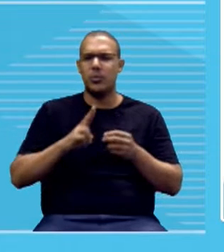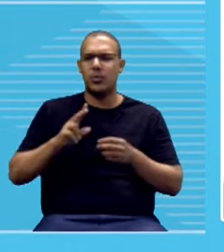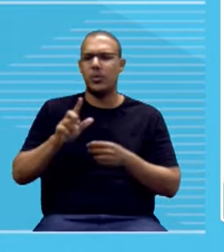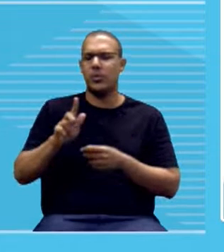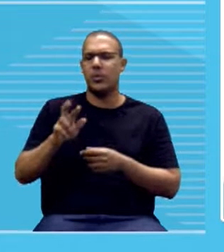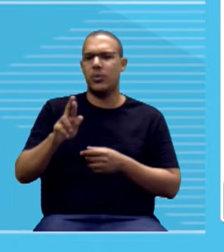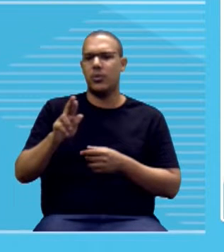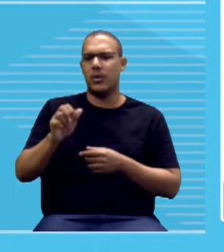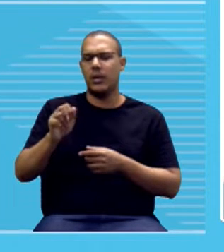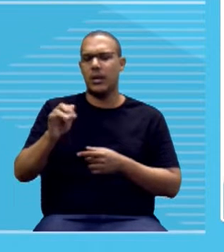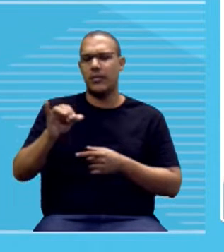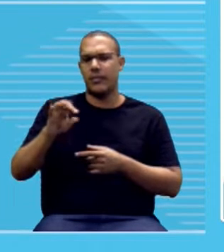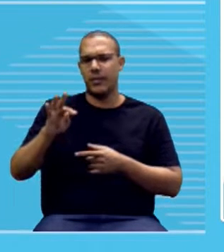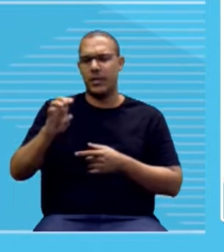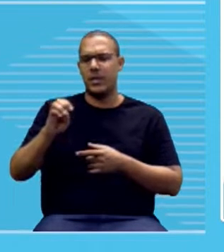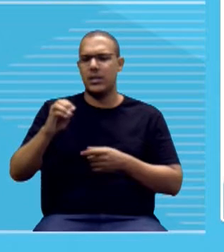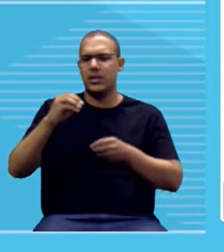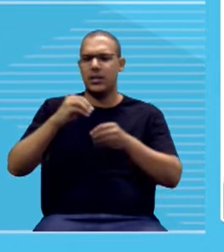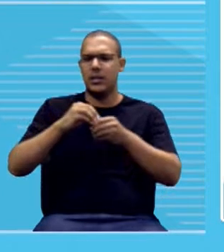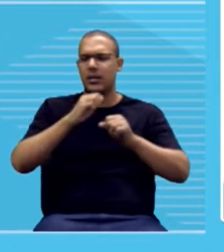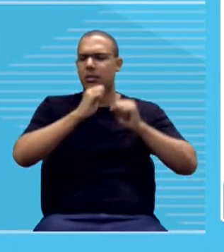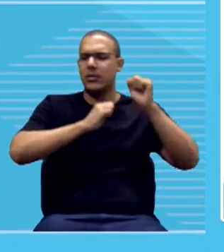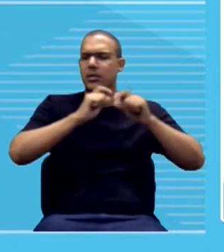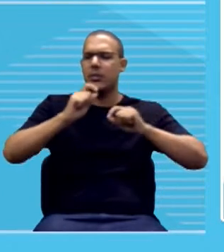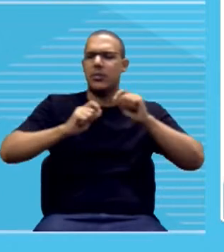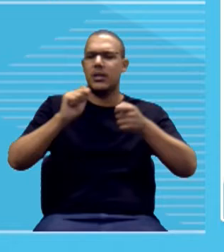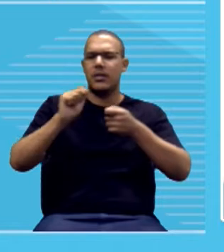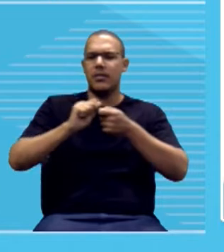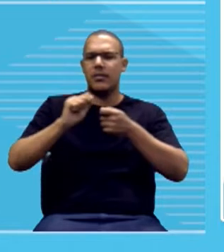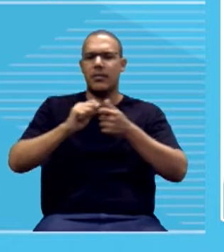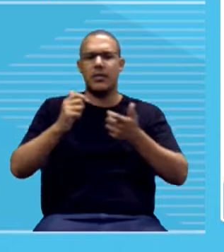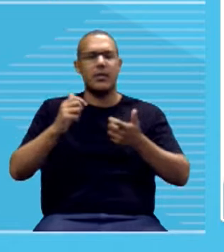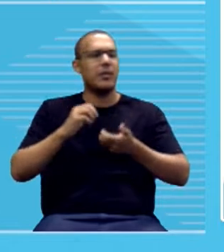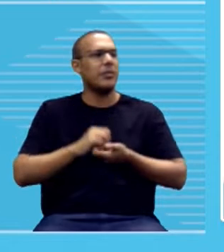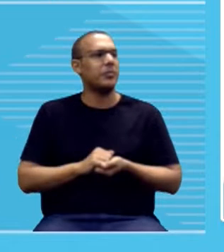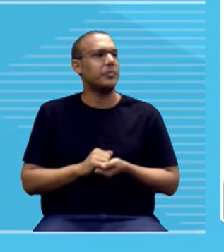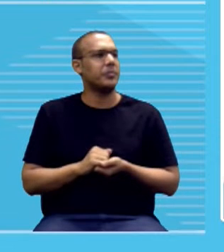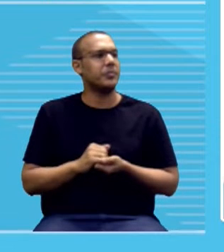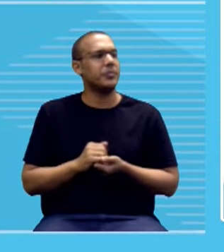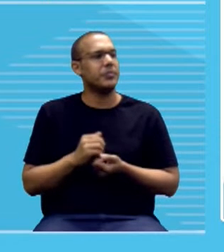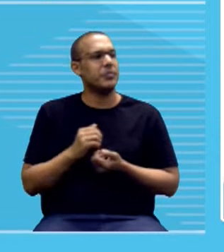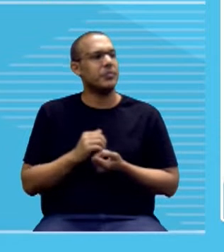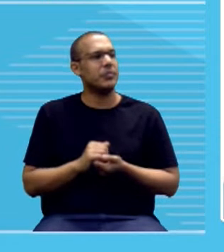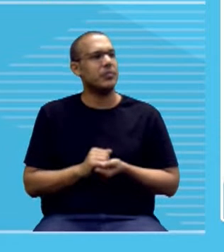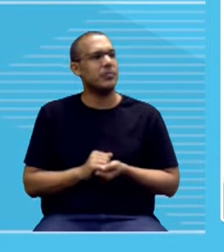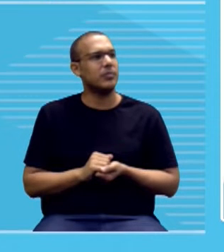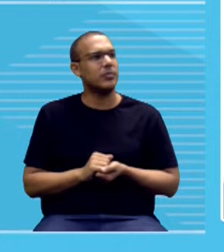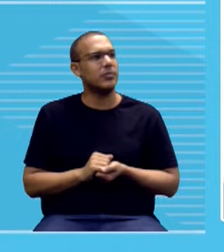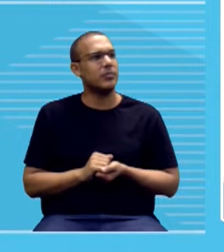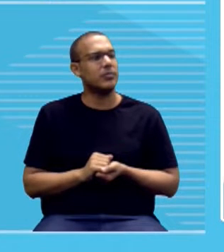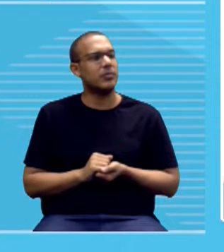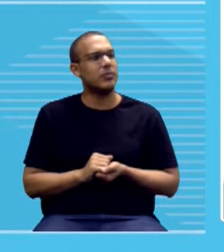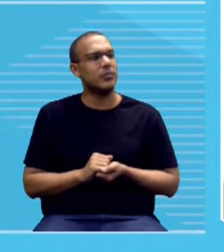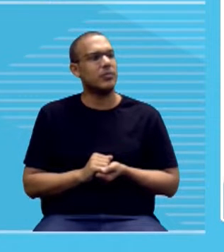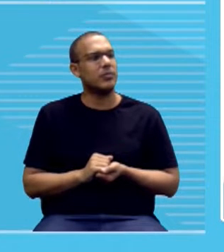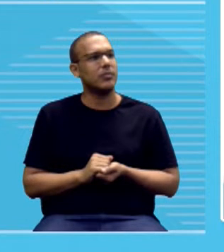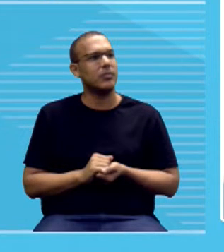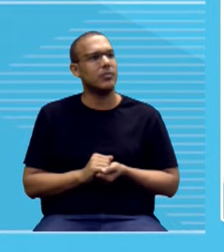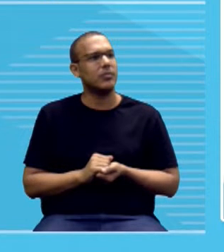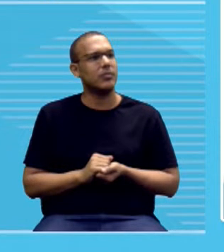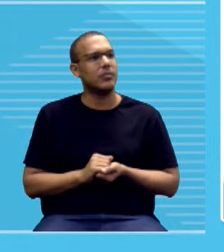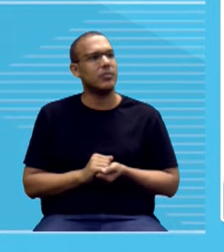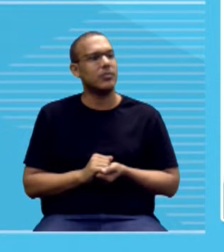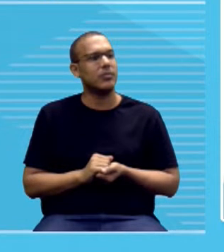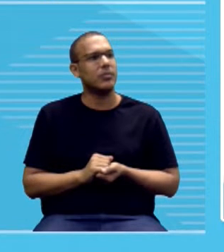grafite é um dos principais componentes da usina nuclear, tá bom? Outro componente bastante citado foi o grafite, tá bom? Na